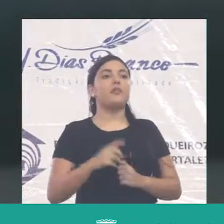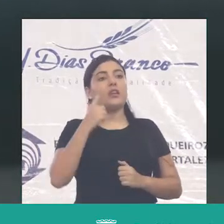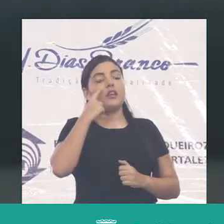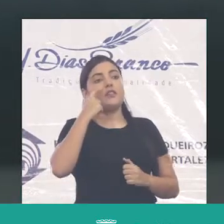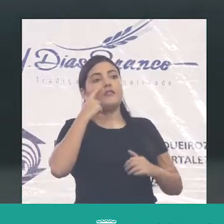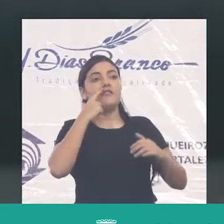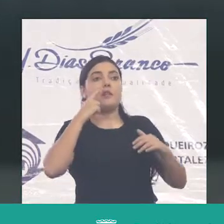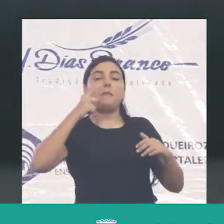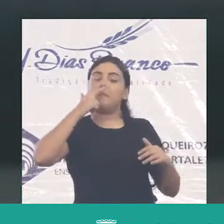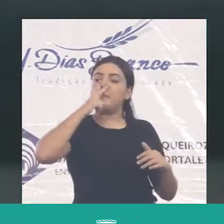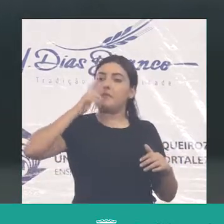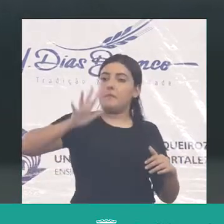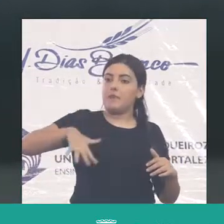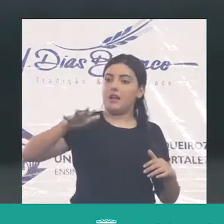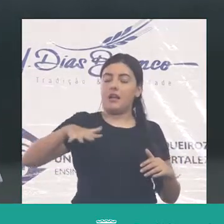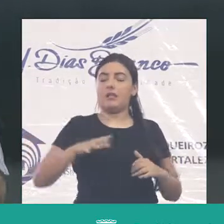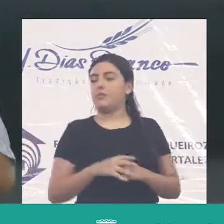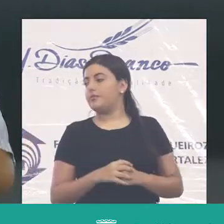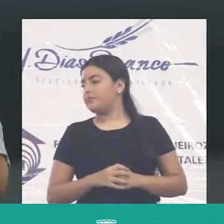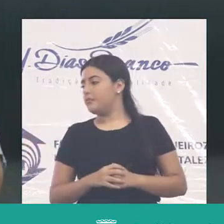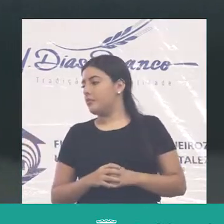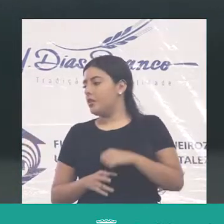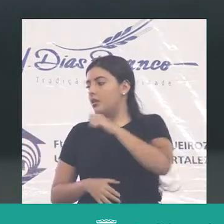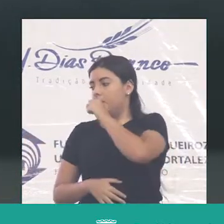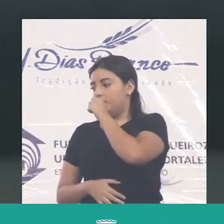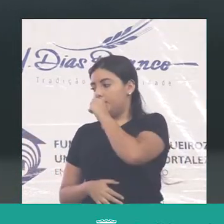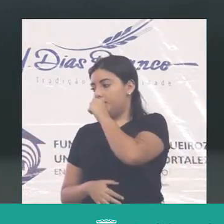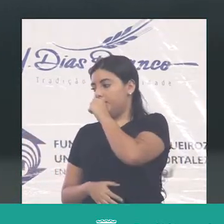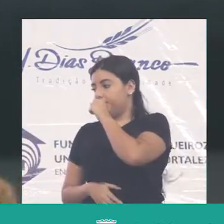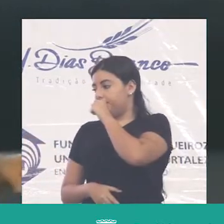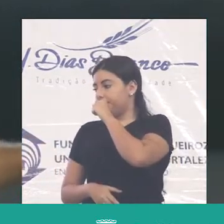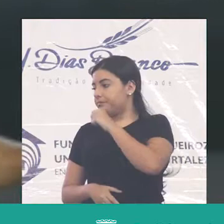que dá o menor custo para vocês. Vamos nós aqui.